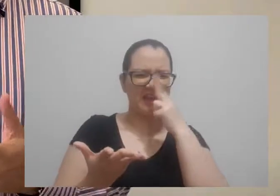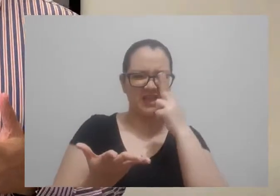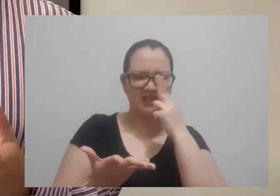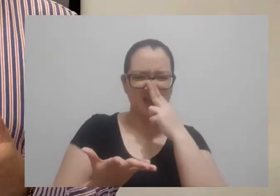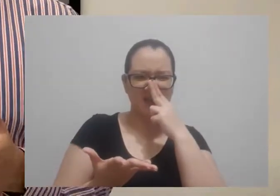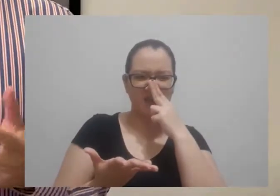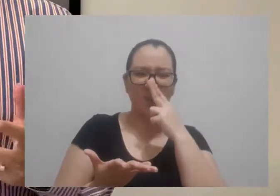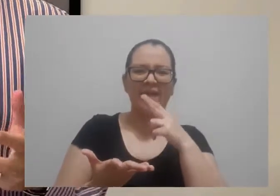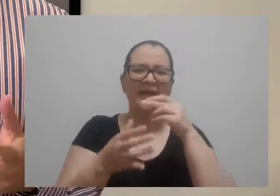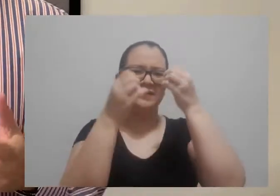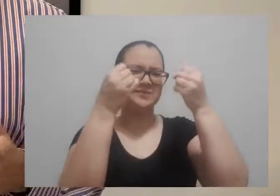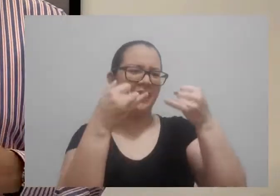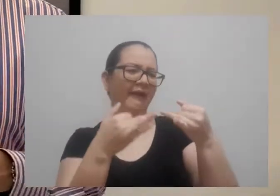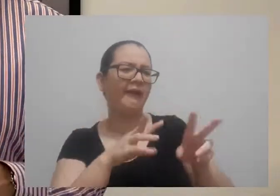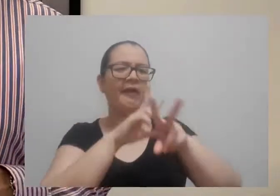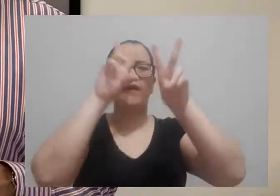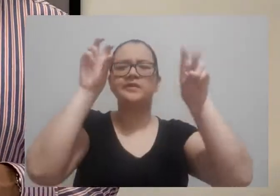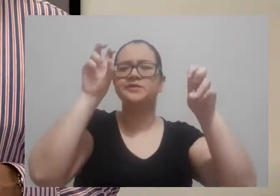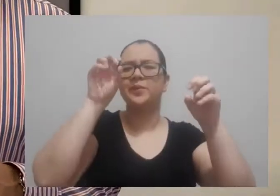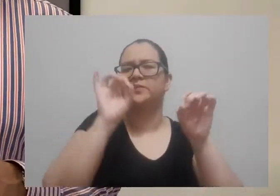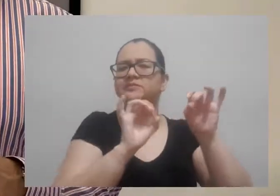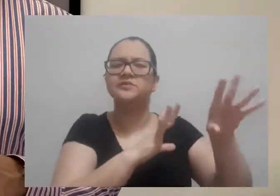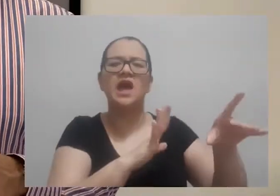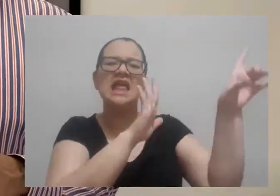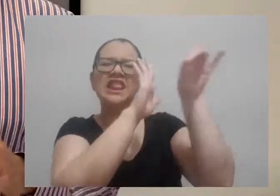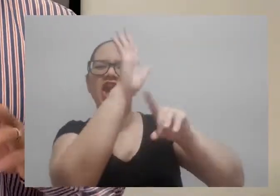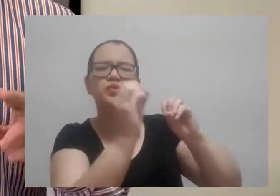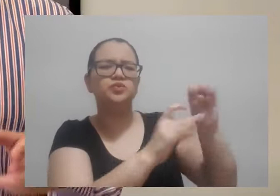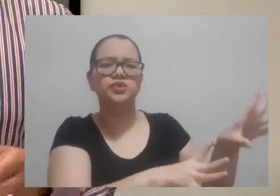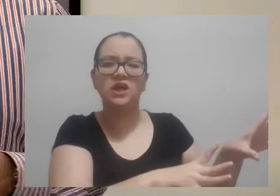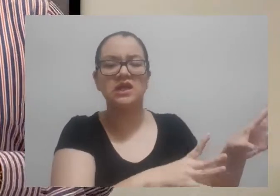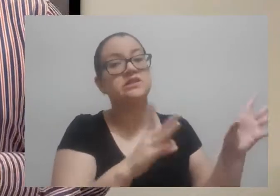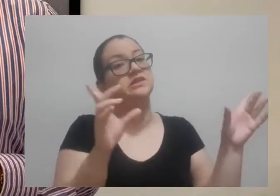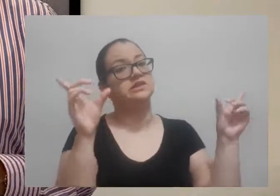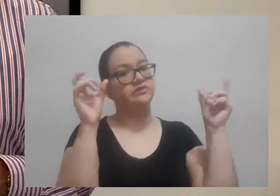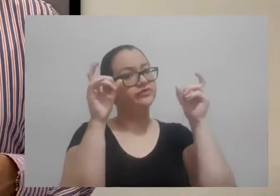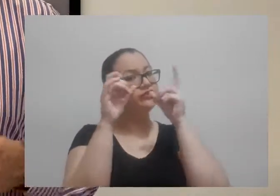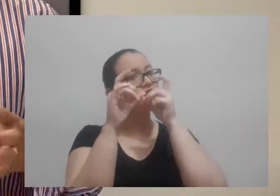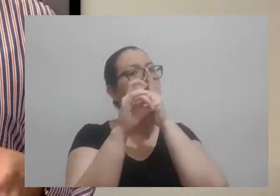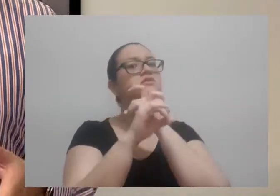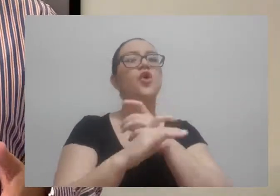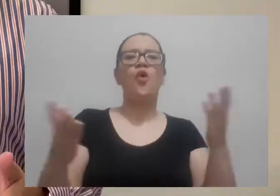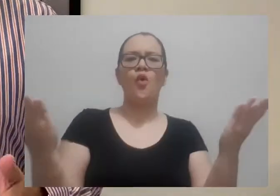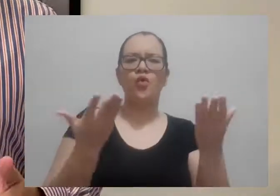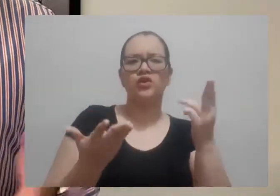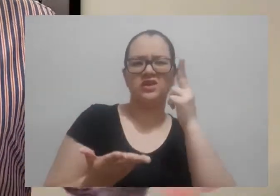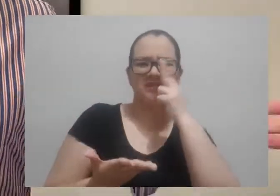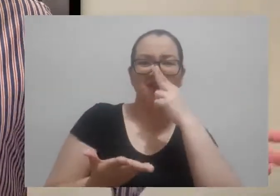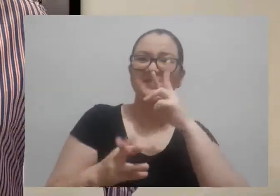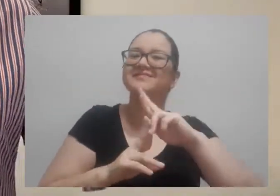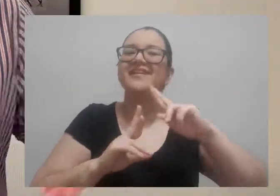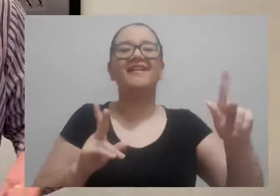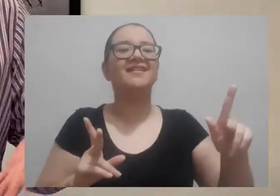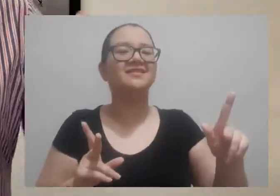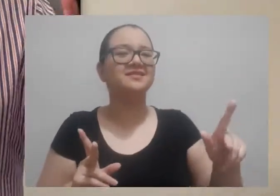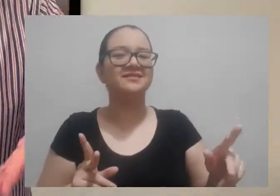de abrir mão de direitos, é difícil. Nós vivemos hoje um cristianismo diferente. E aqui o texto é muito